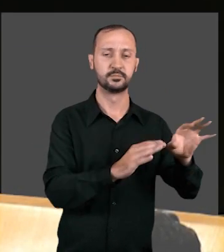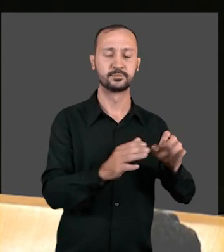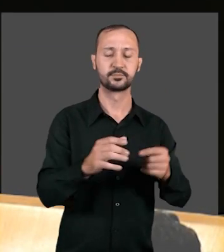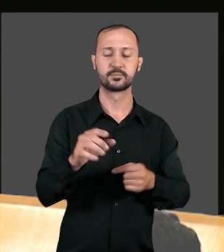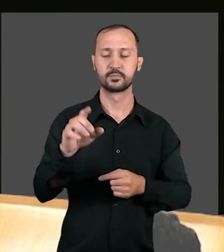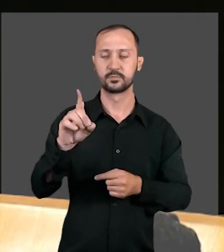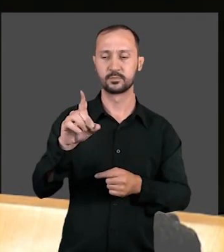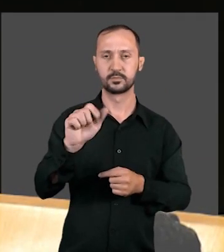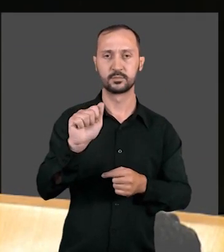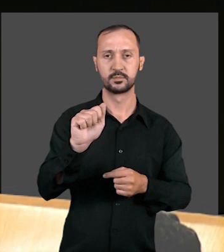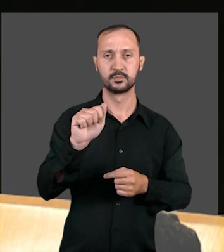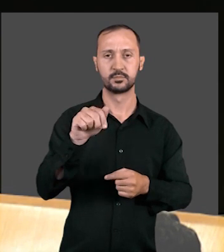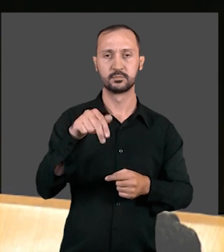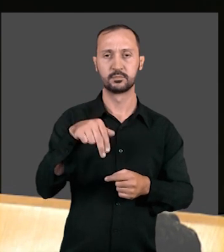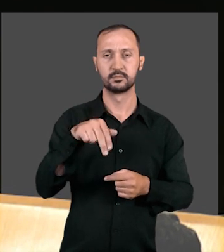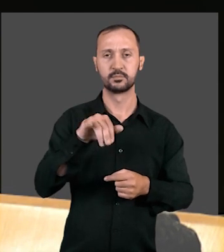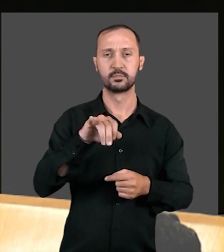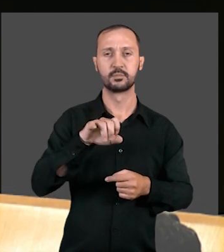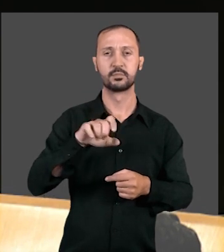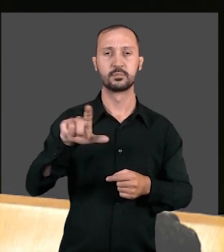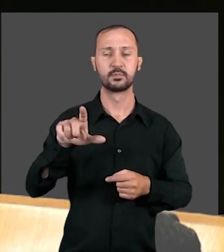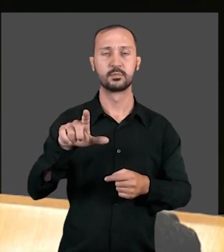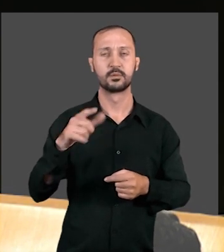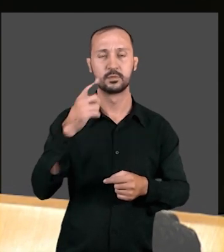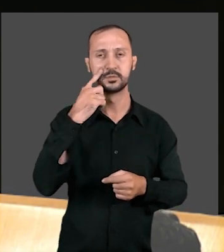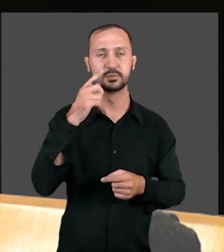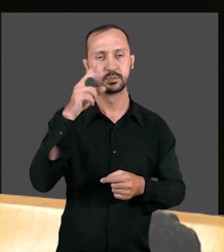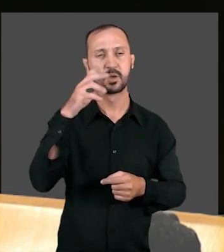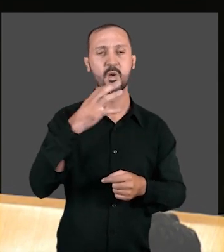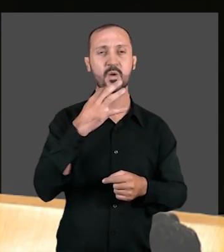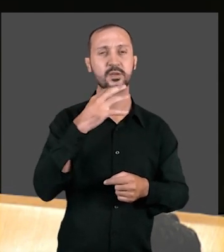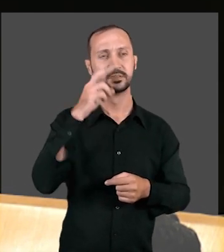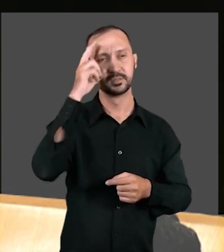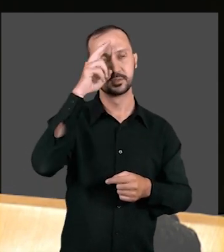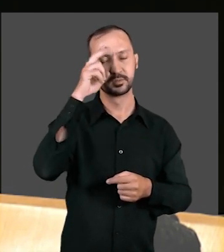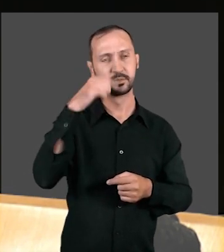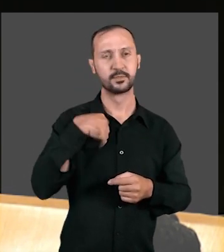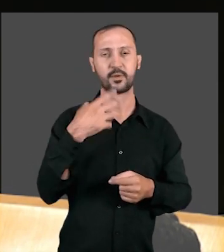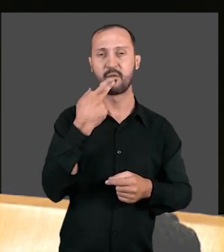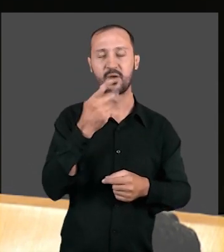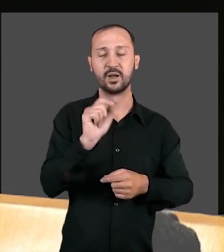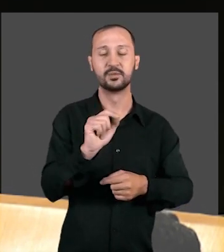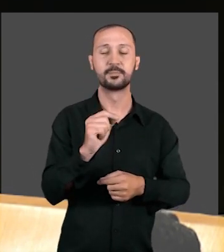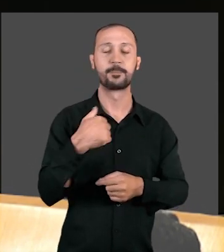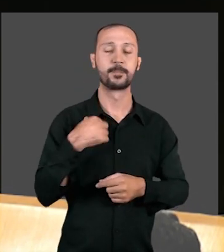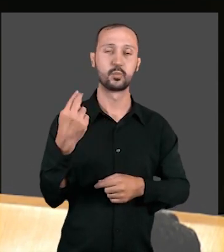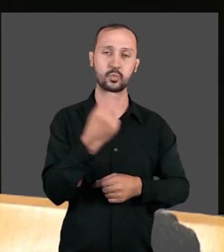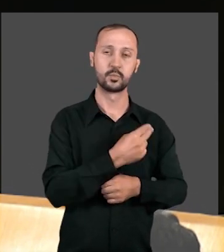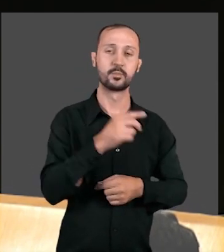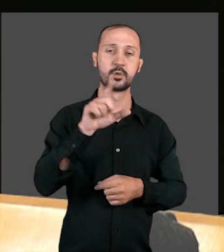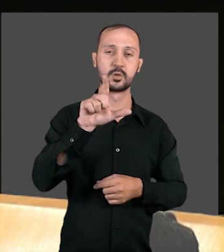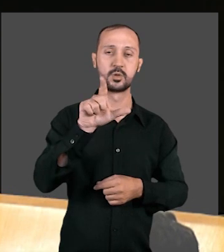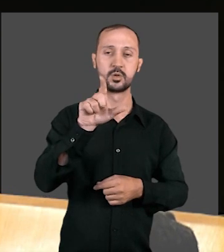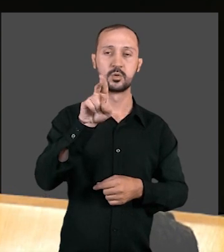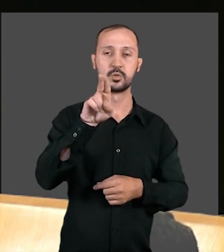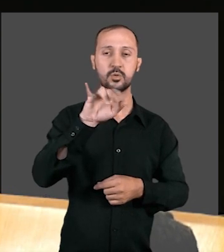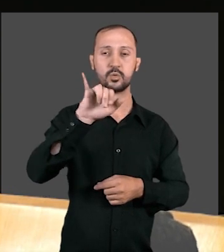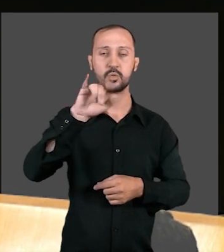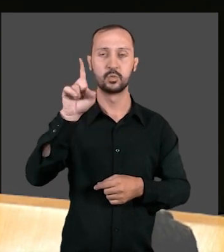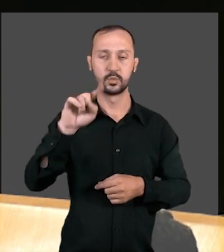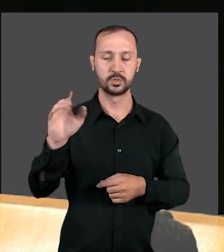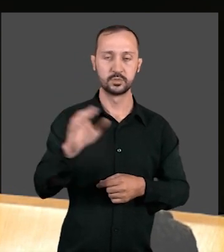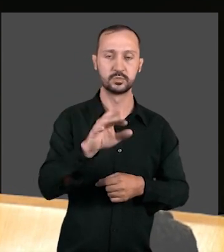que começou, agora está meio tarde, alguém já terá me ouvido contar essa história, mas meu nome é Luiz Roberto e eu sou ministro do